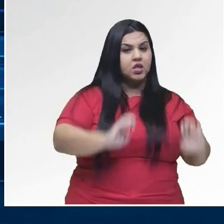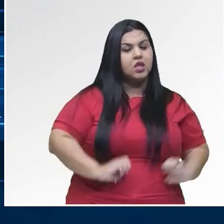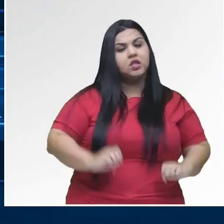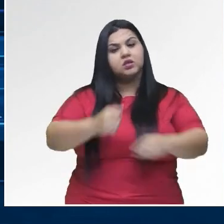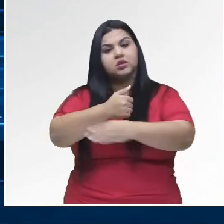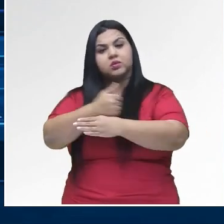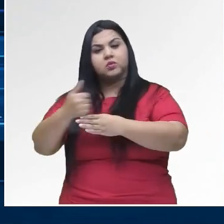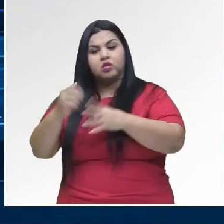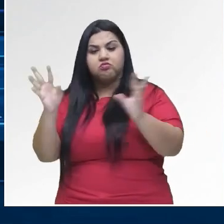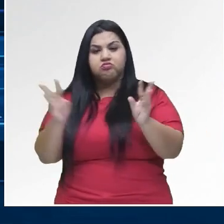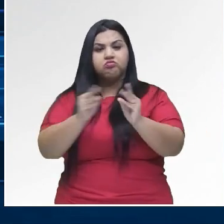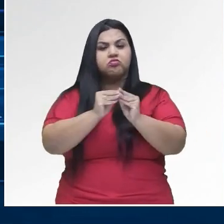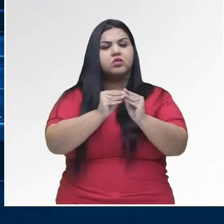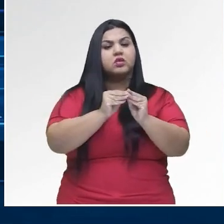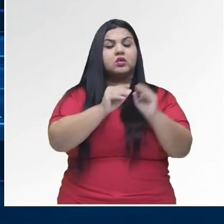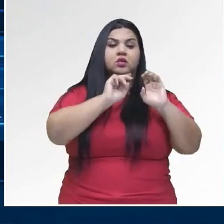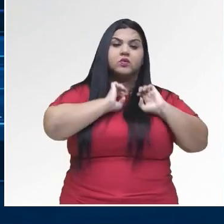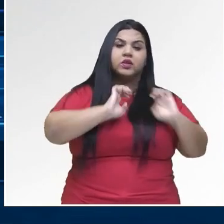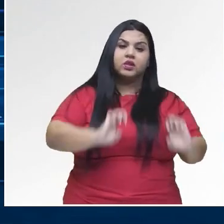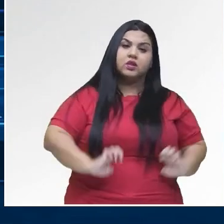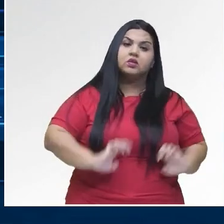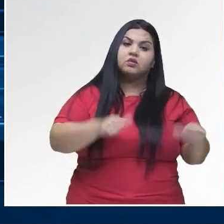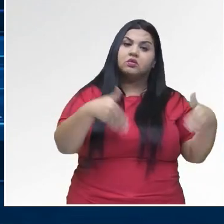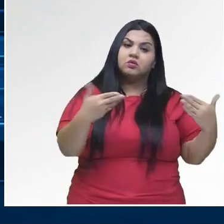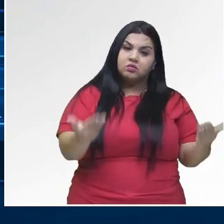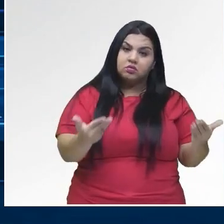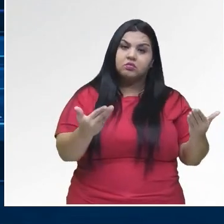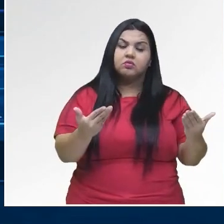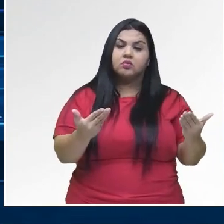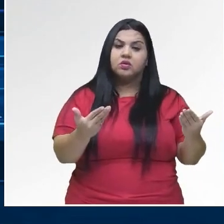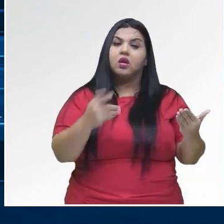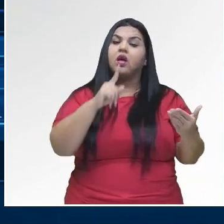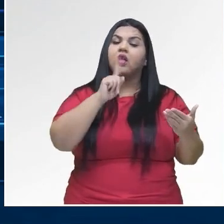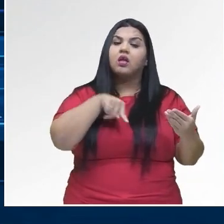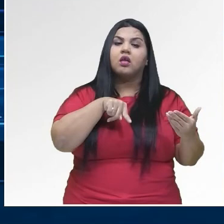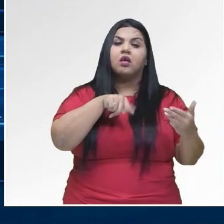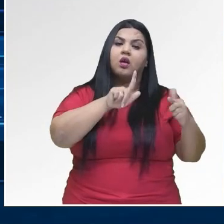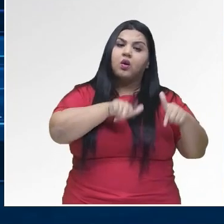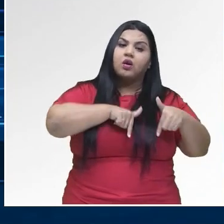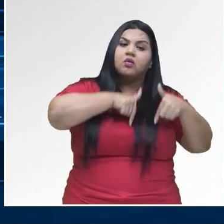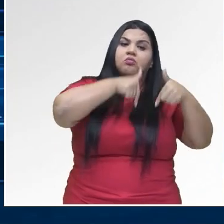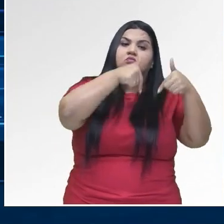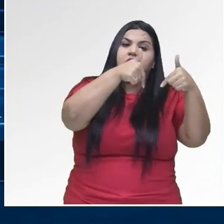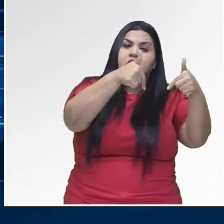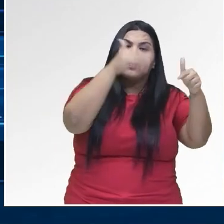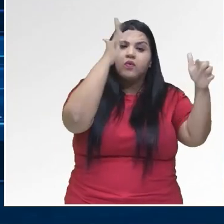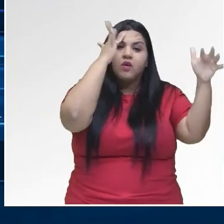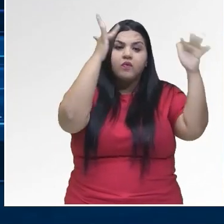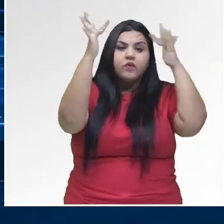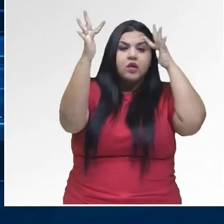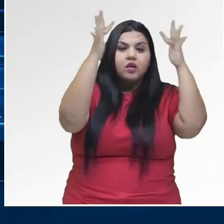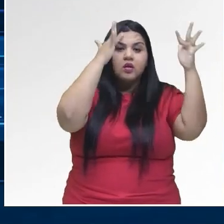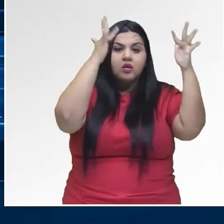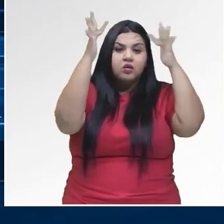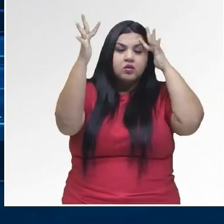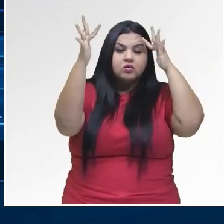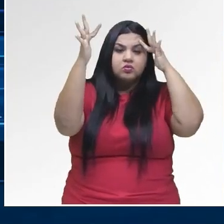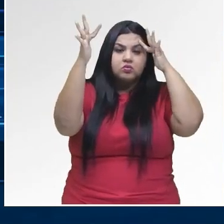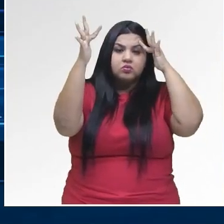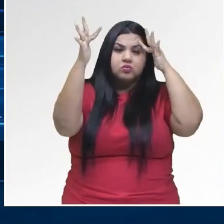moral. A ética, então, né, ela diz respeito às ações refletidas.